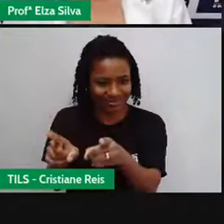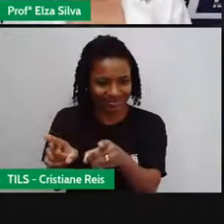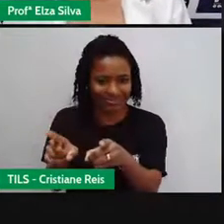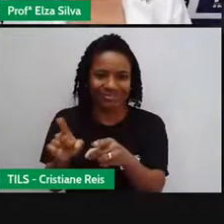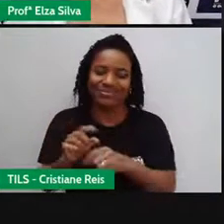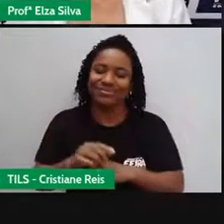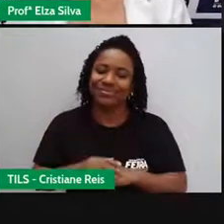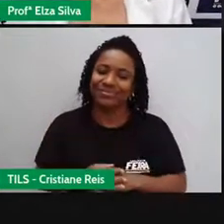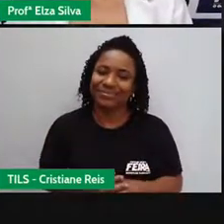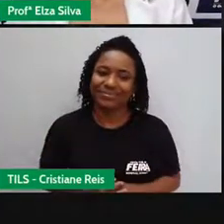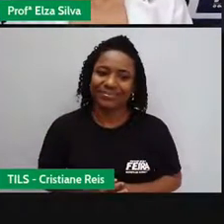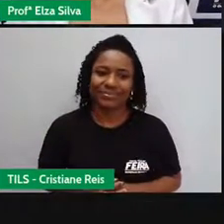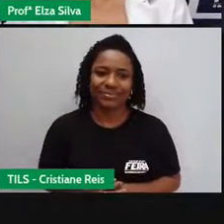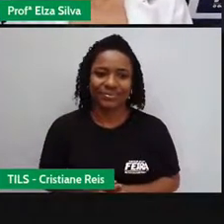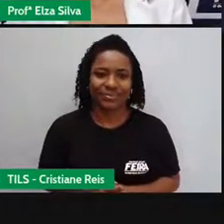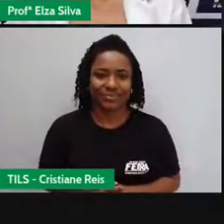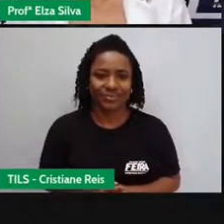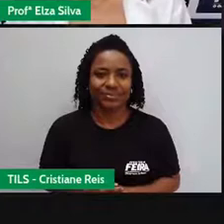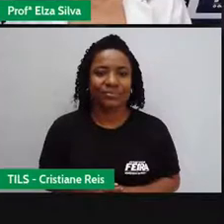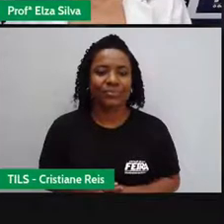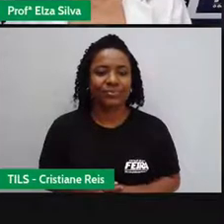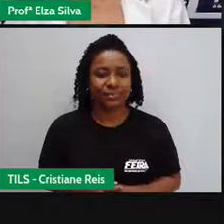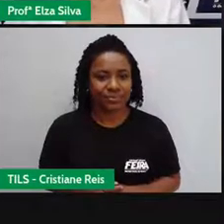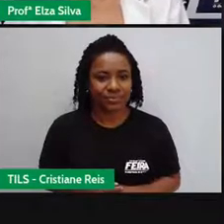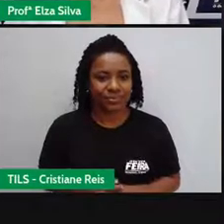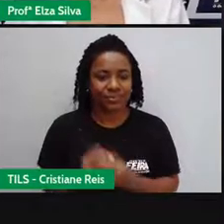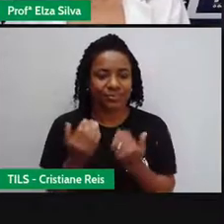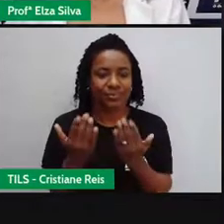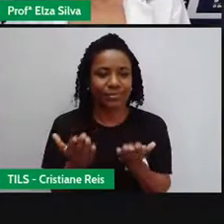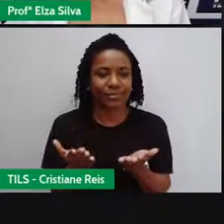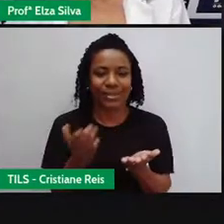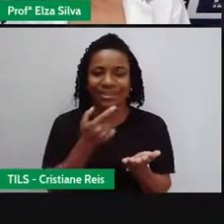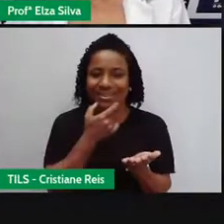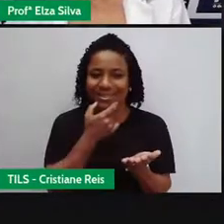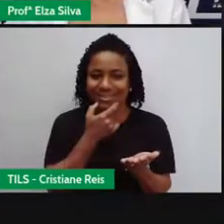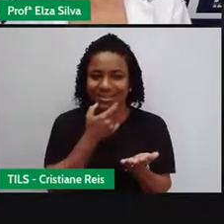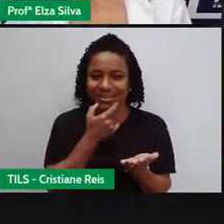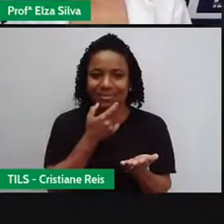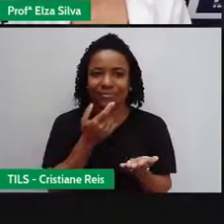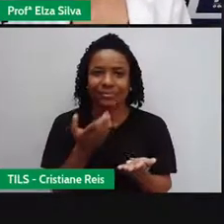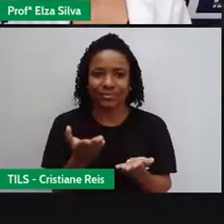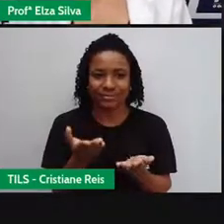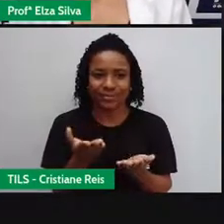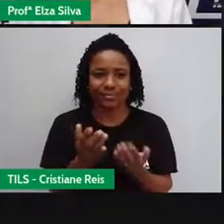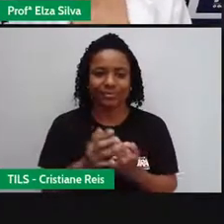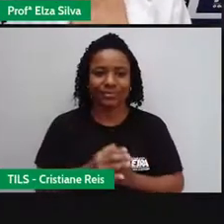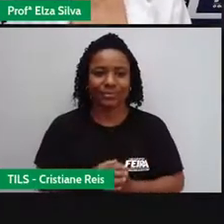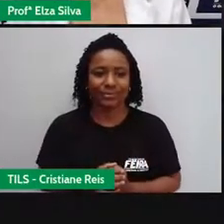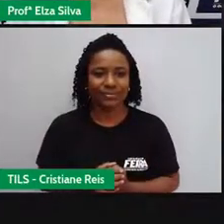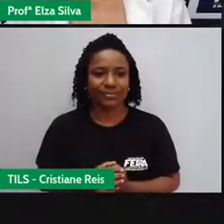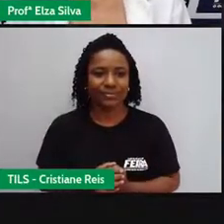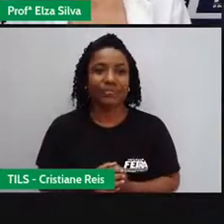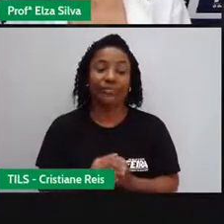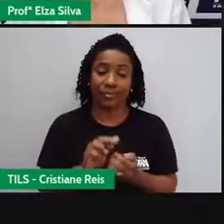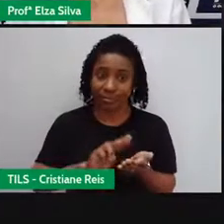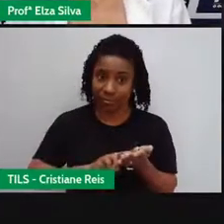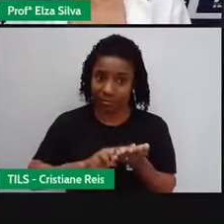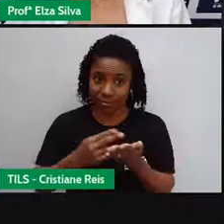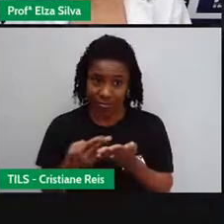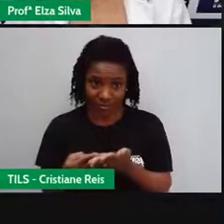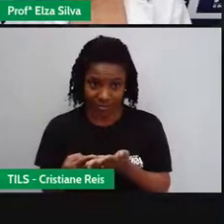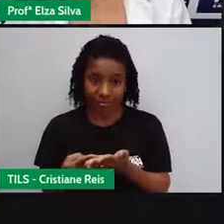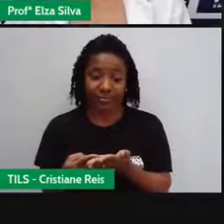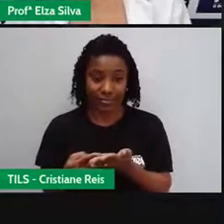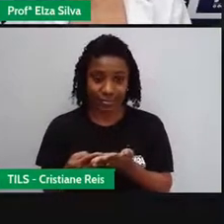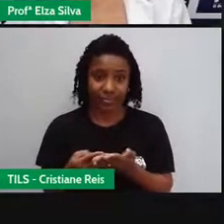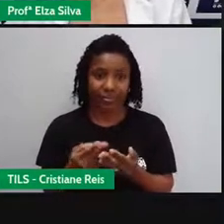Americans celebrate the 4th of July with sport events such as baseball games, flag